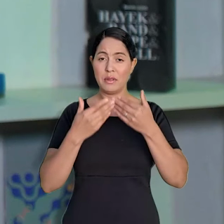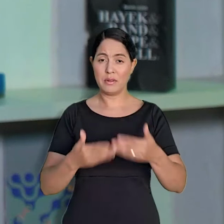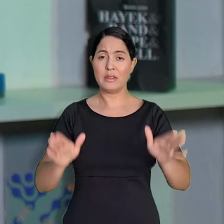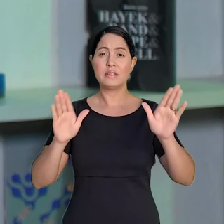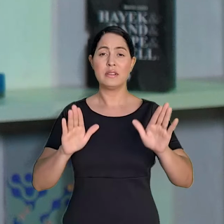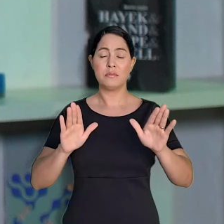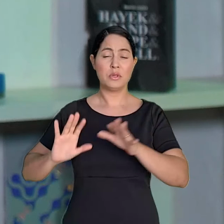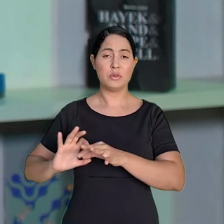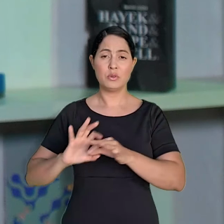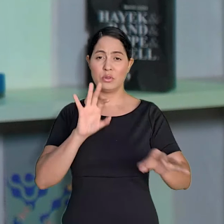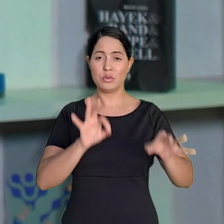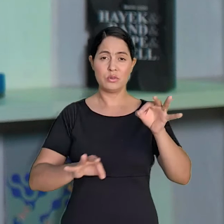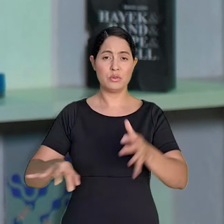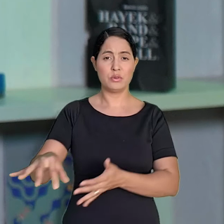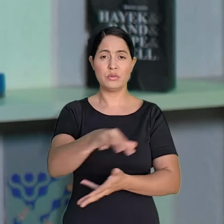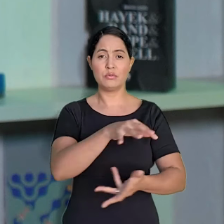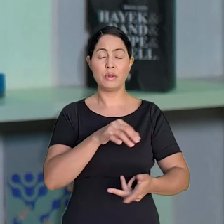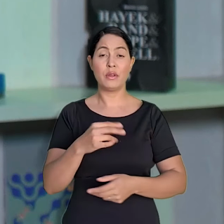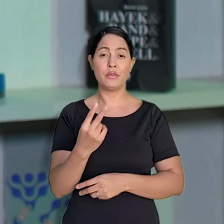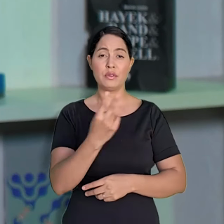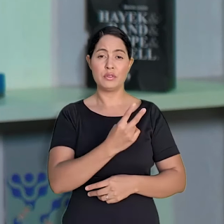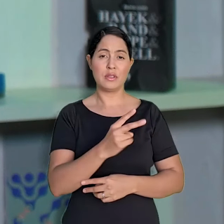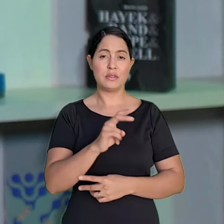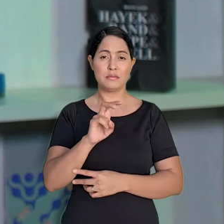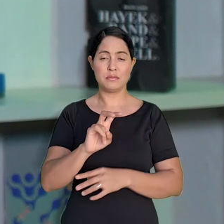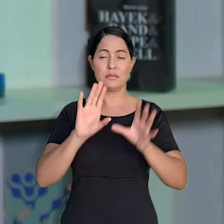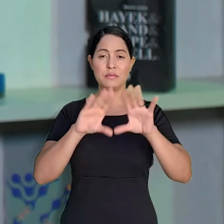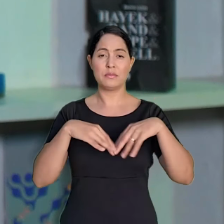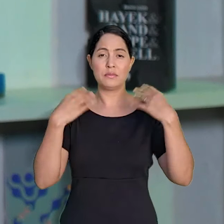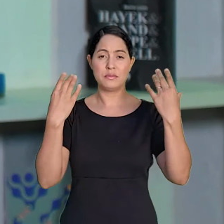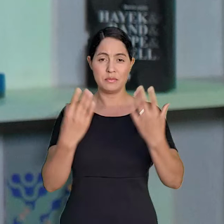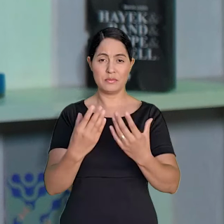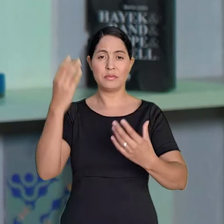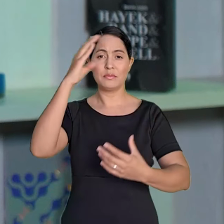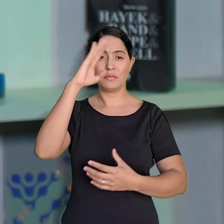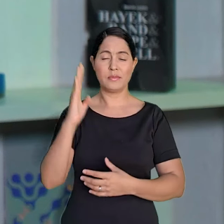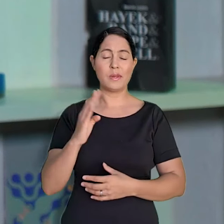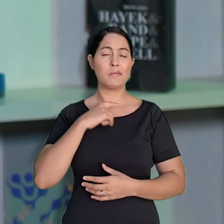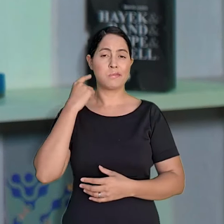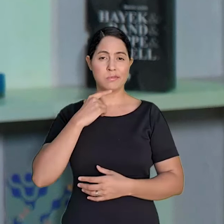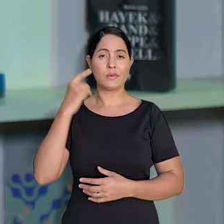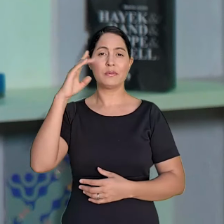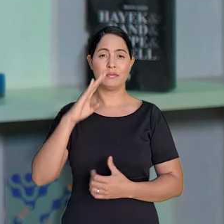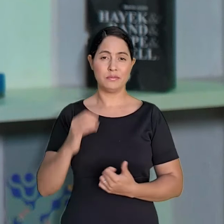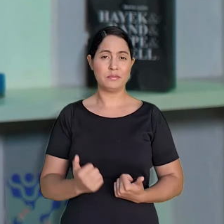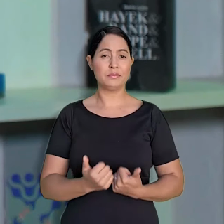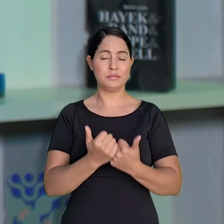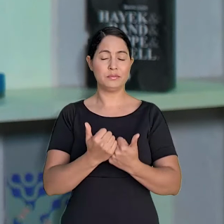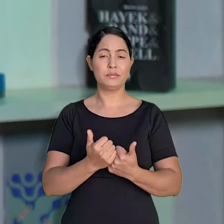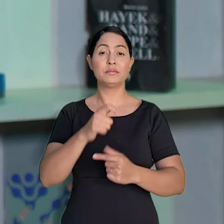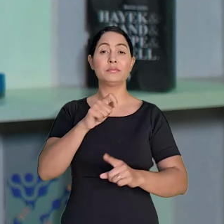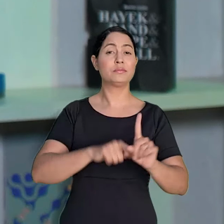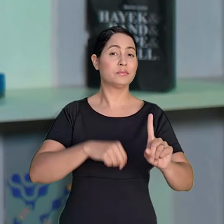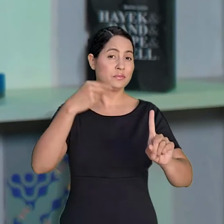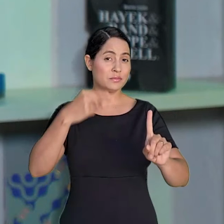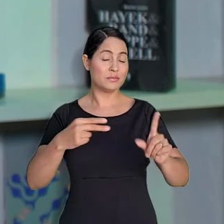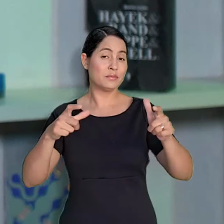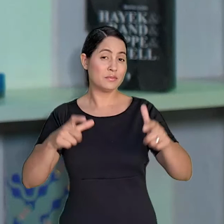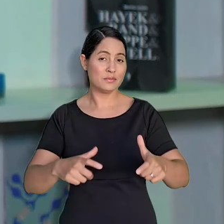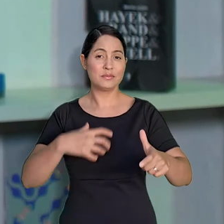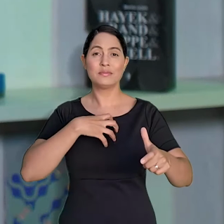maior evento jurídico do mundo, a 25ª Conferência Nacional da Advocacia, que acontece em novembro